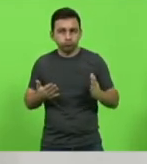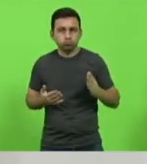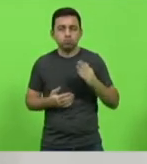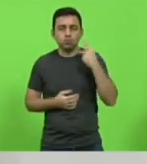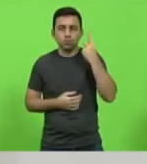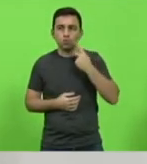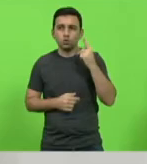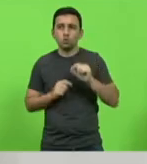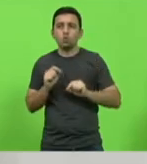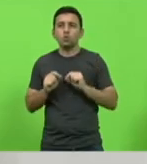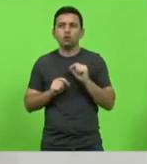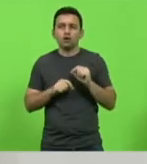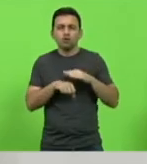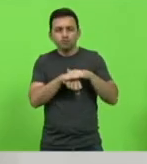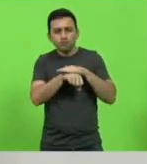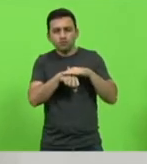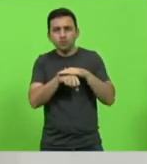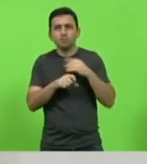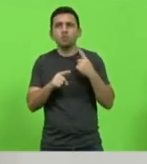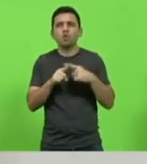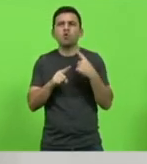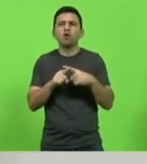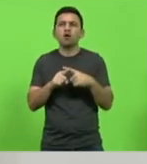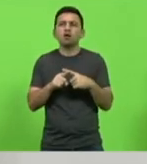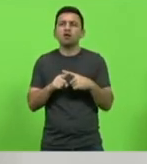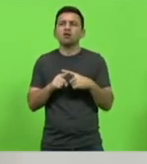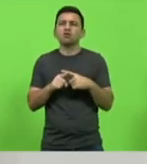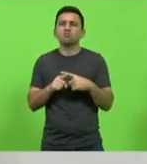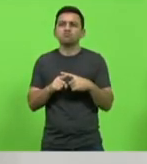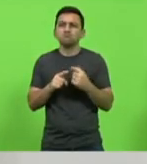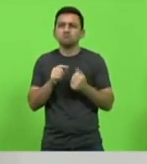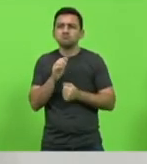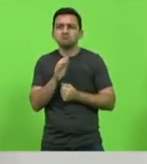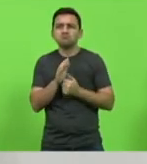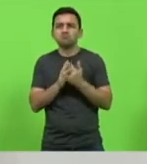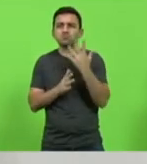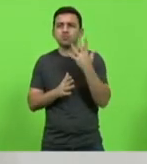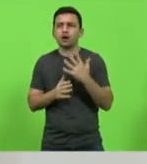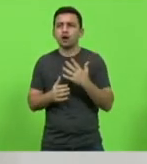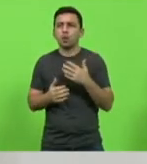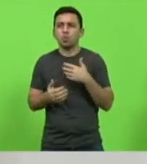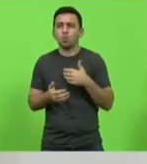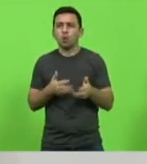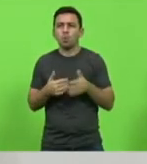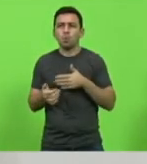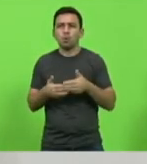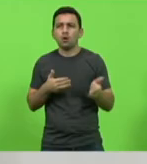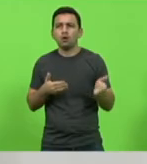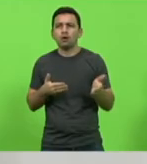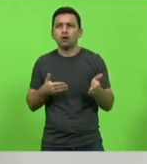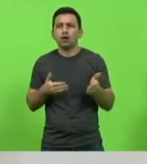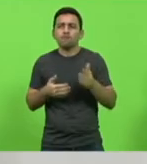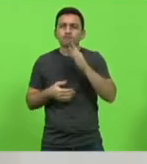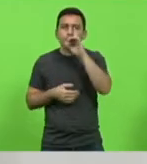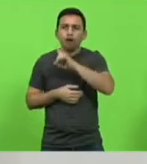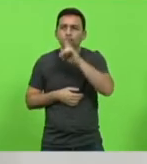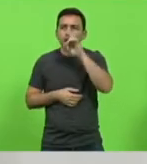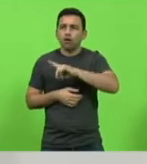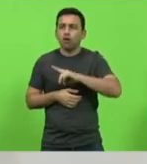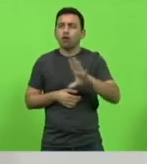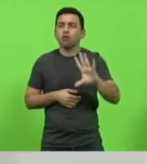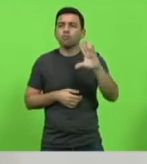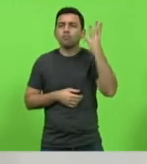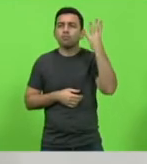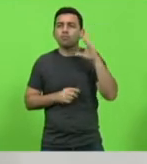porque muitas vezes em qualquer ato falho que aconteça